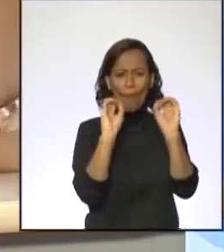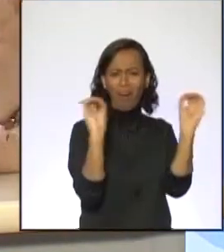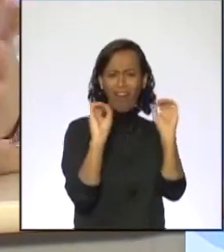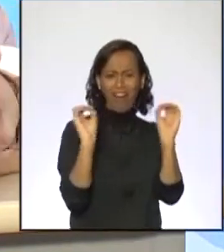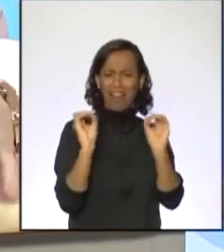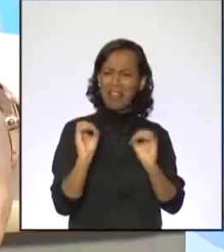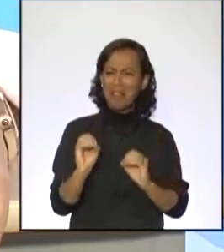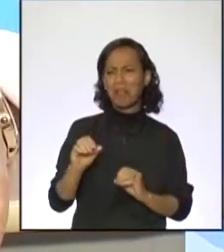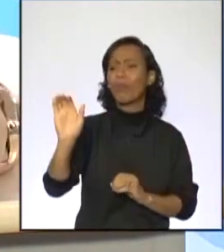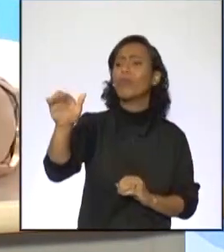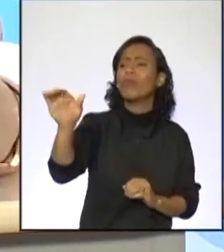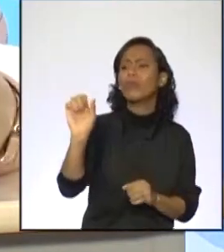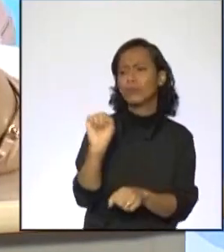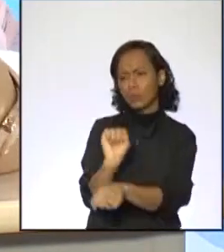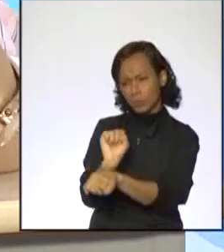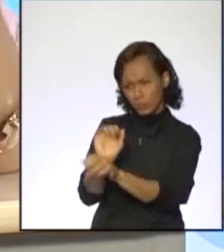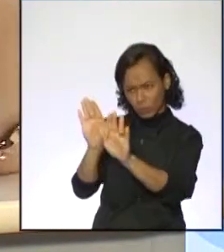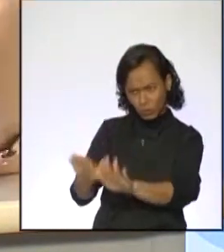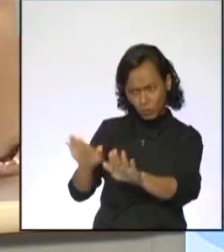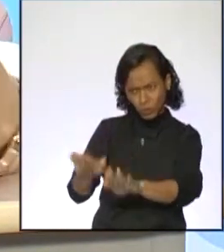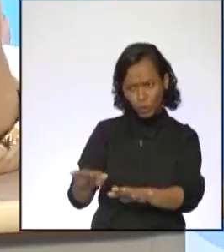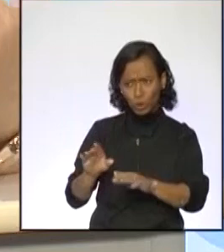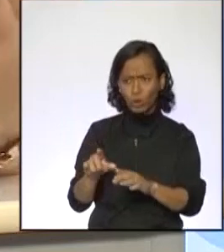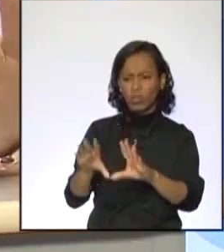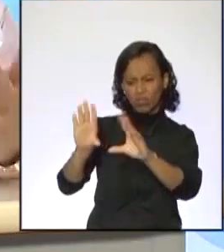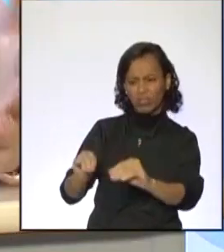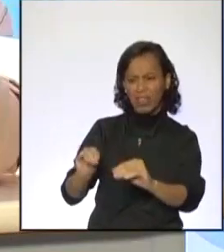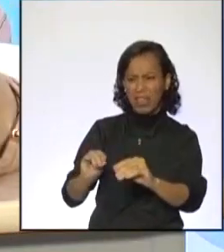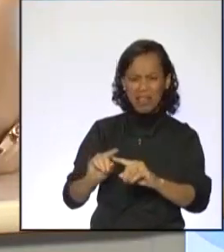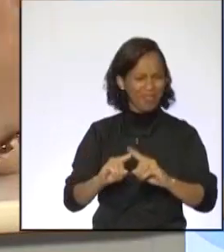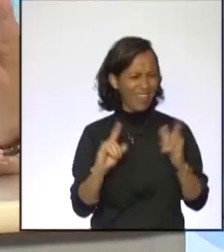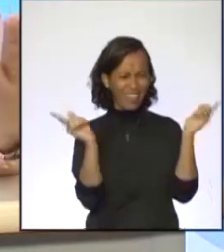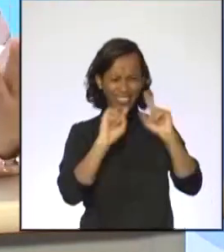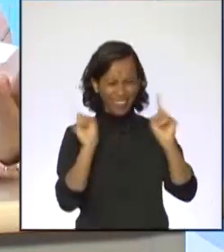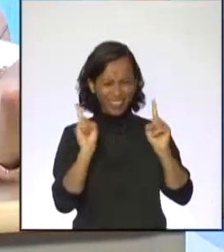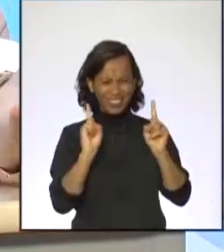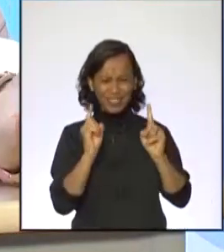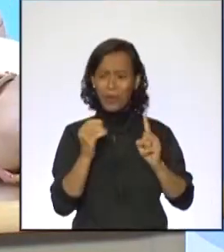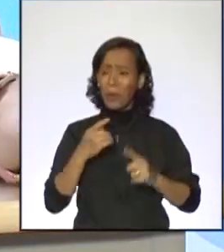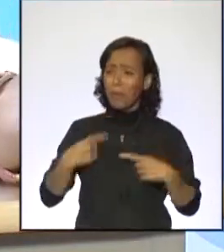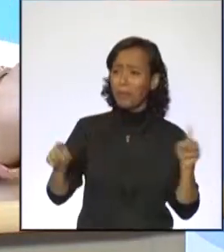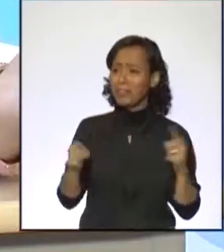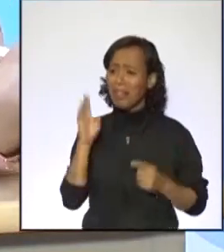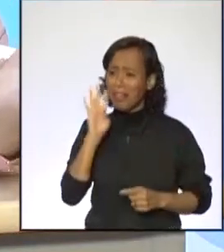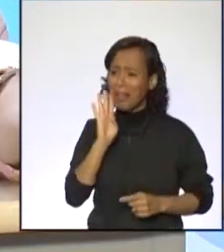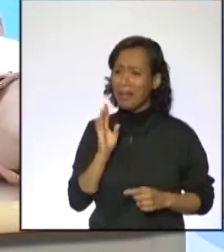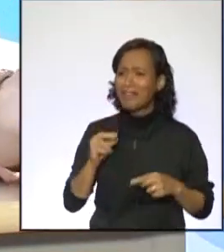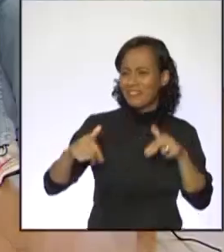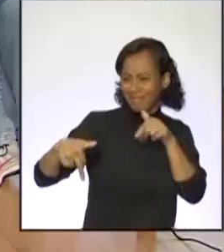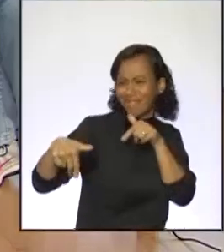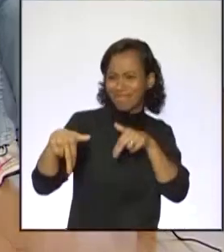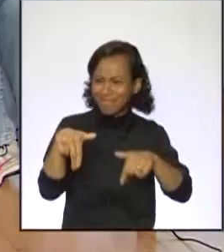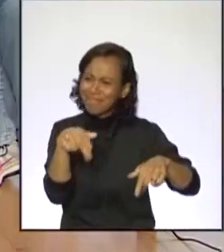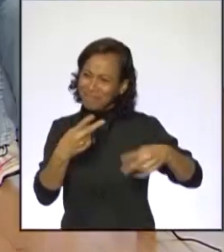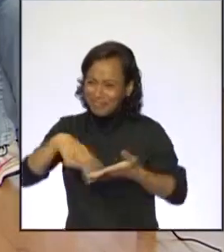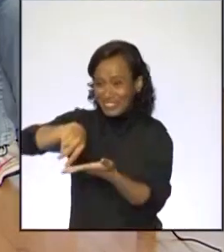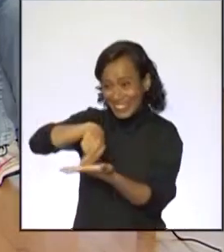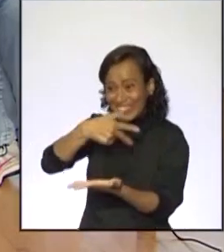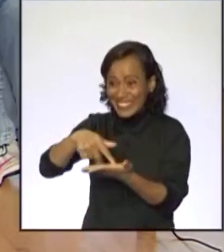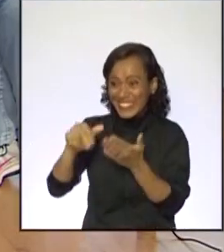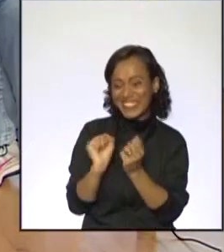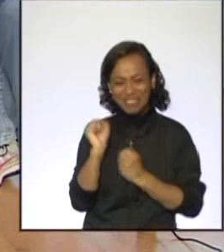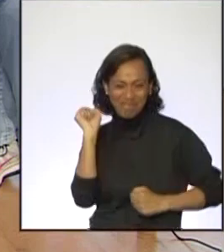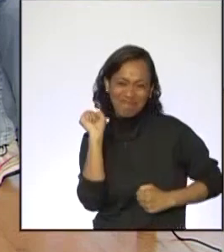para parar, eu poderia mandar desligar a caixa, mas se de repente eu gostasse da música, eu até ia dançando junto. Perfeito. Não é? Porque a